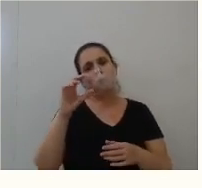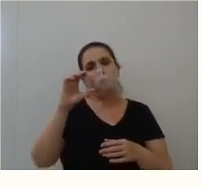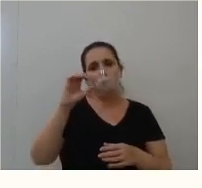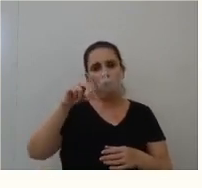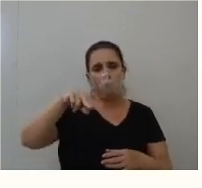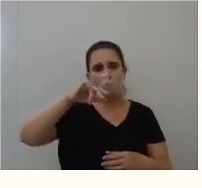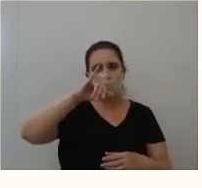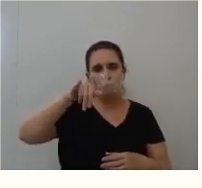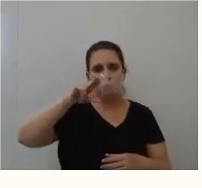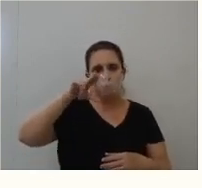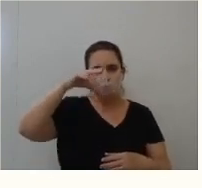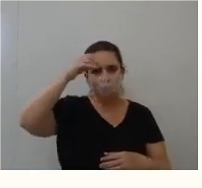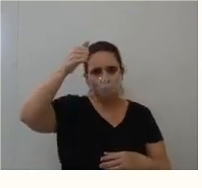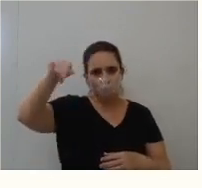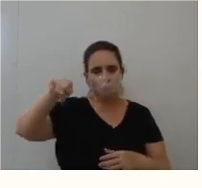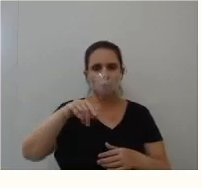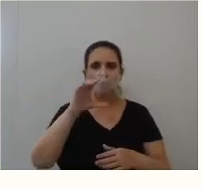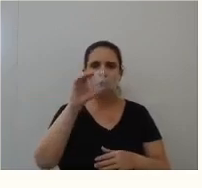locuções conjuntivas